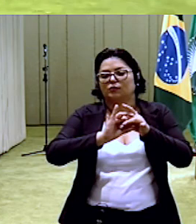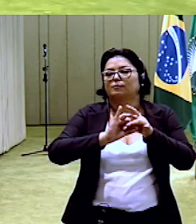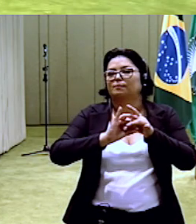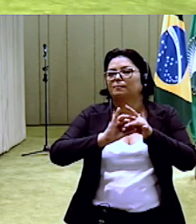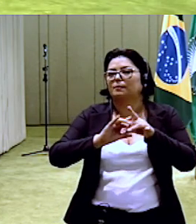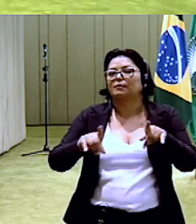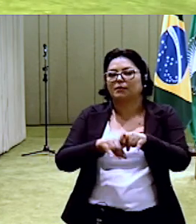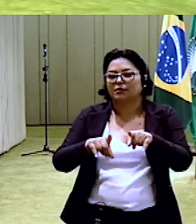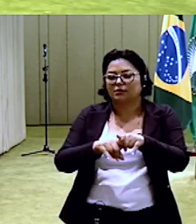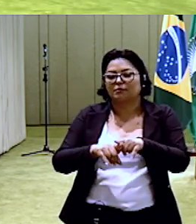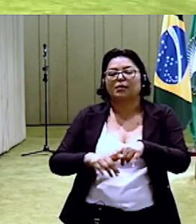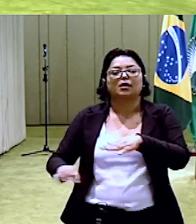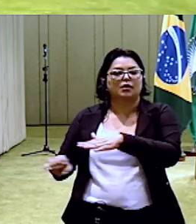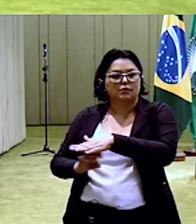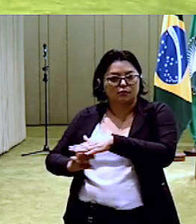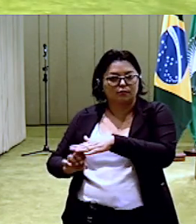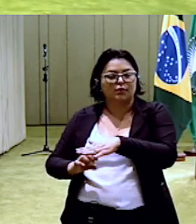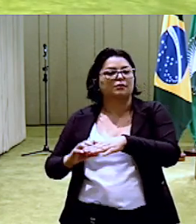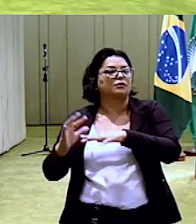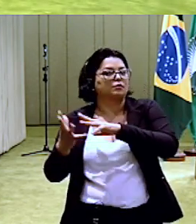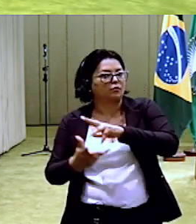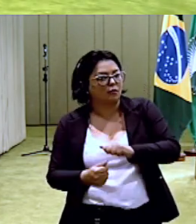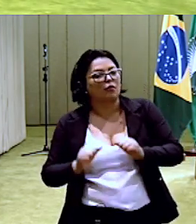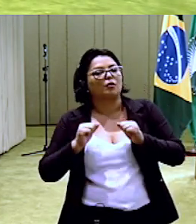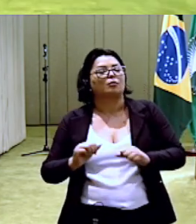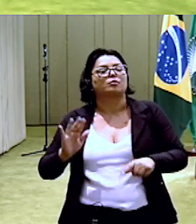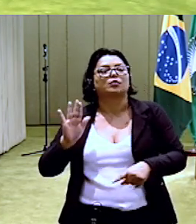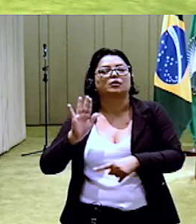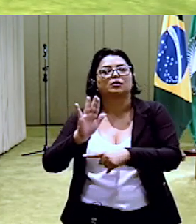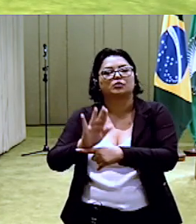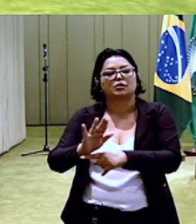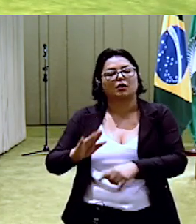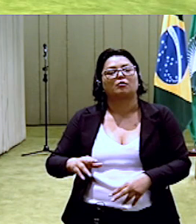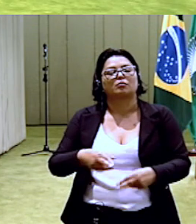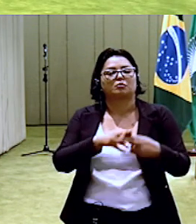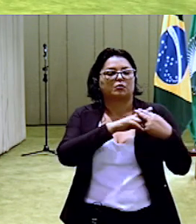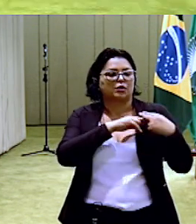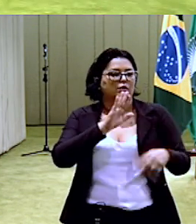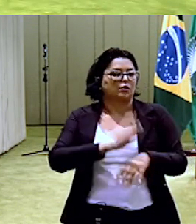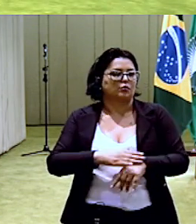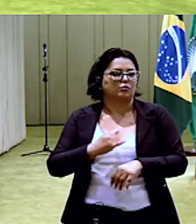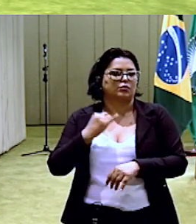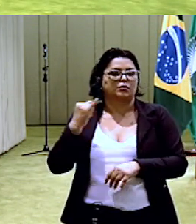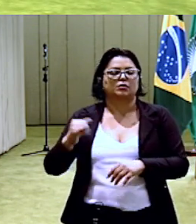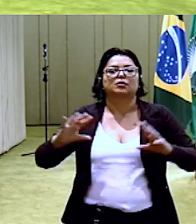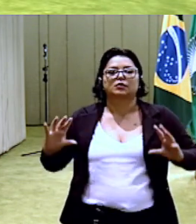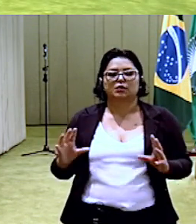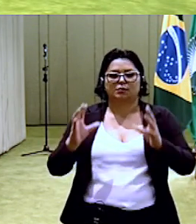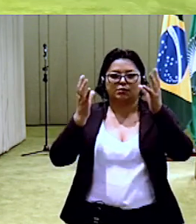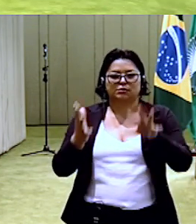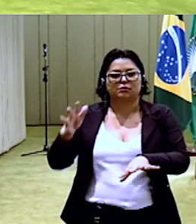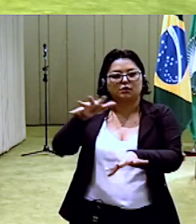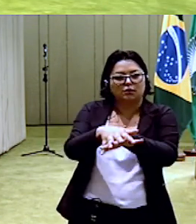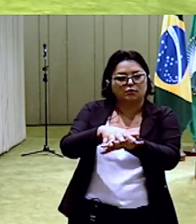qual as empresas transnacionais podem jogar um papel importante na aceleração dessa